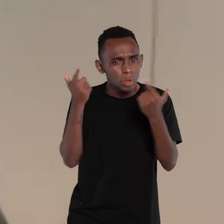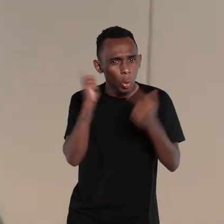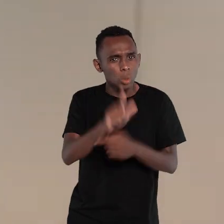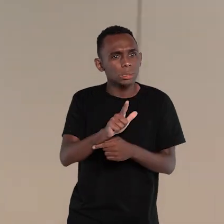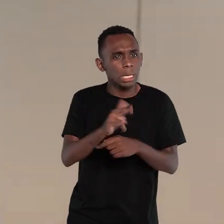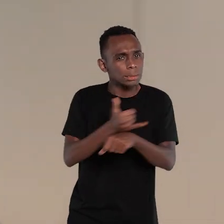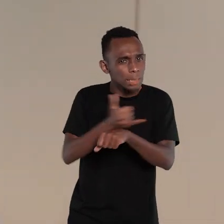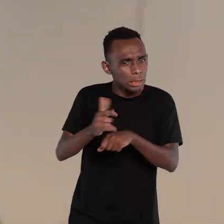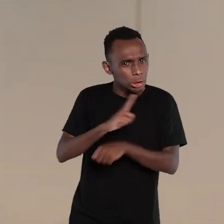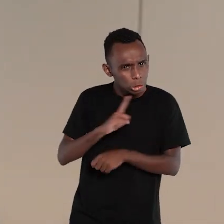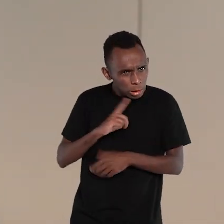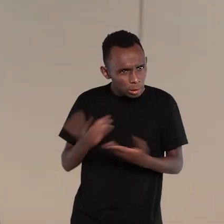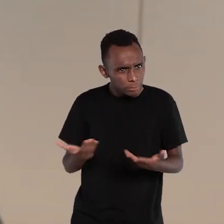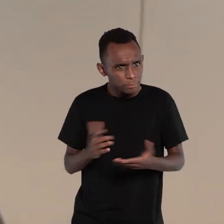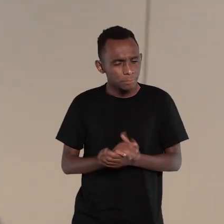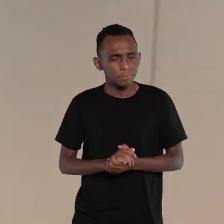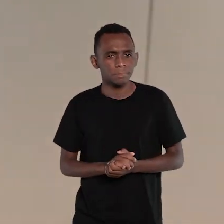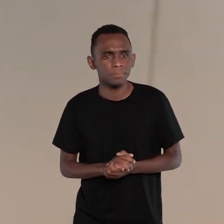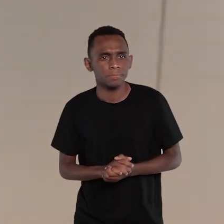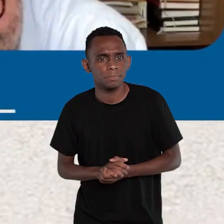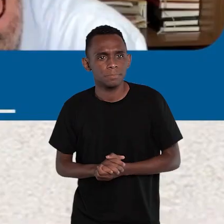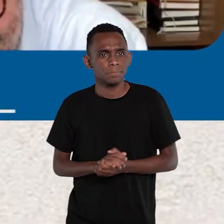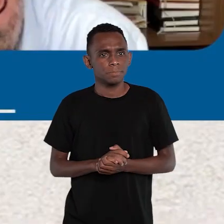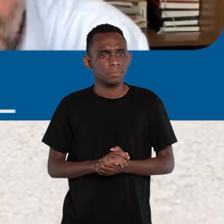vai quando você retomar no dia seguinte?